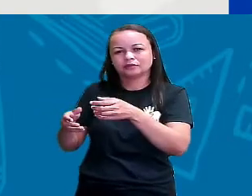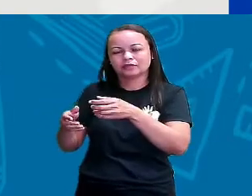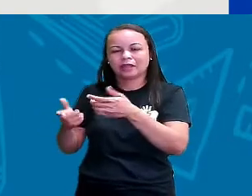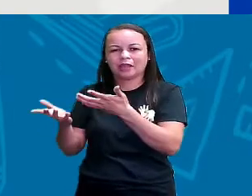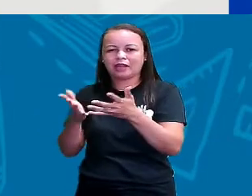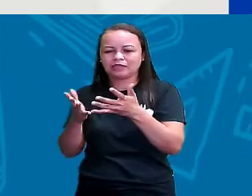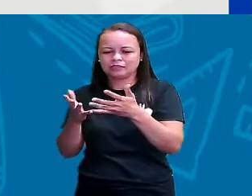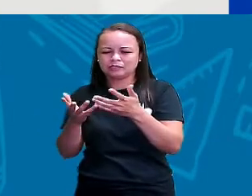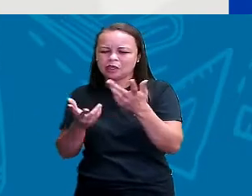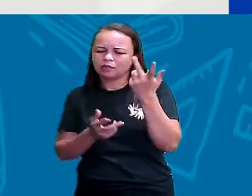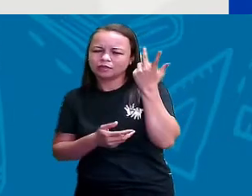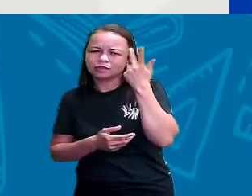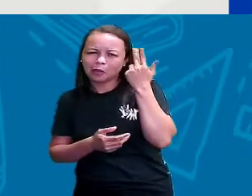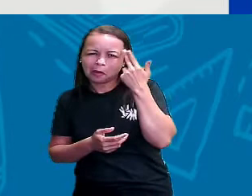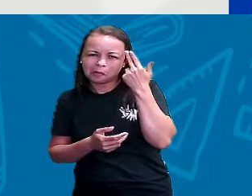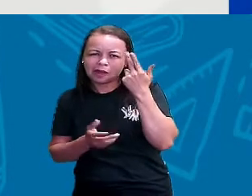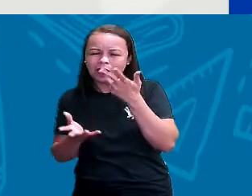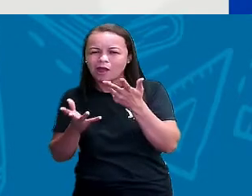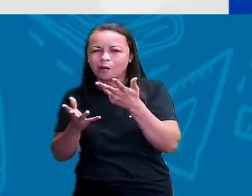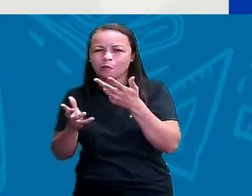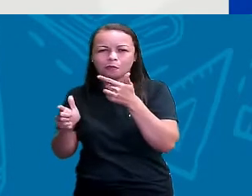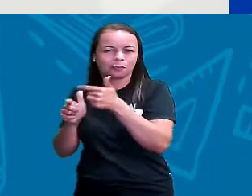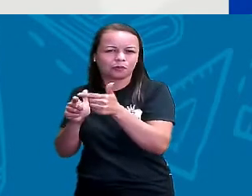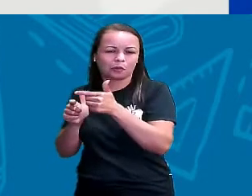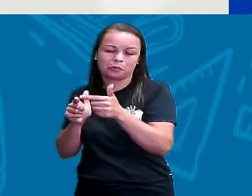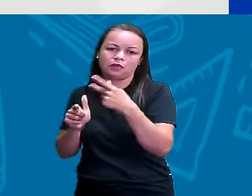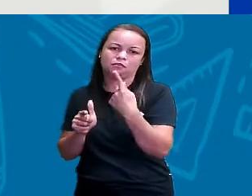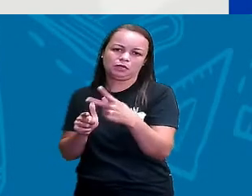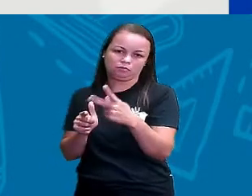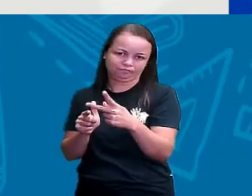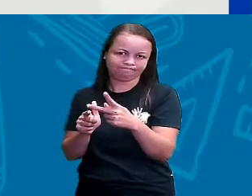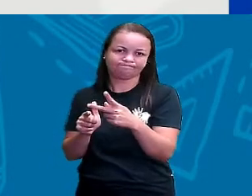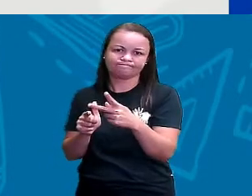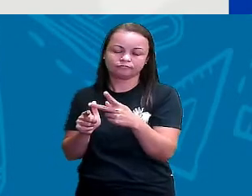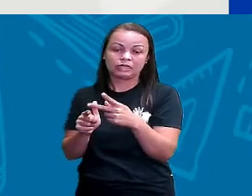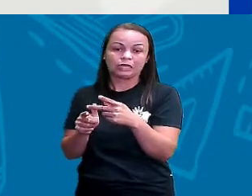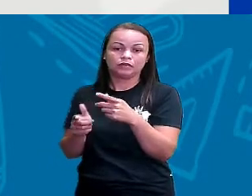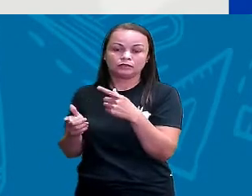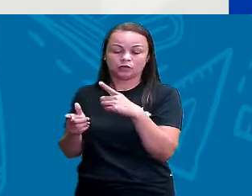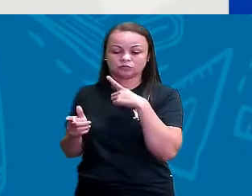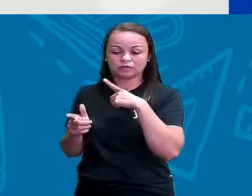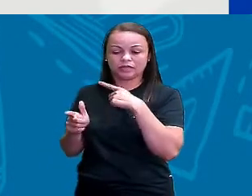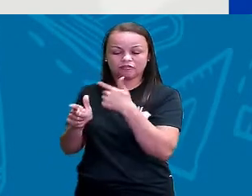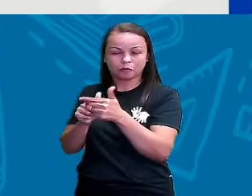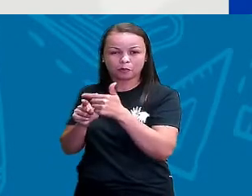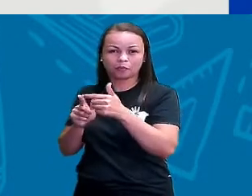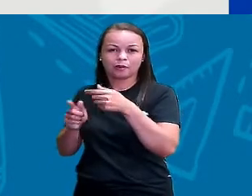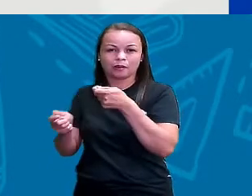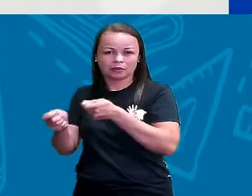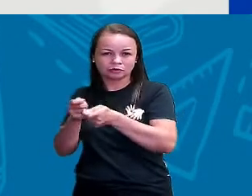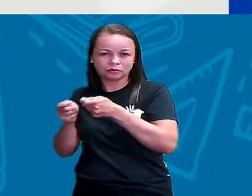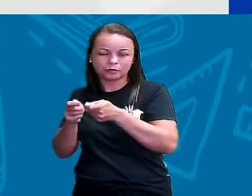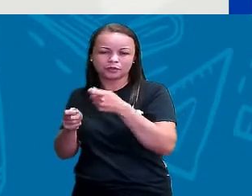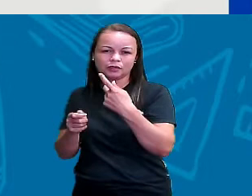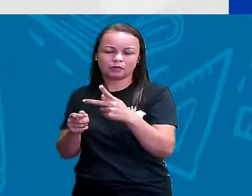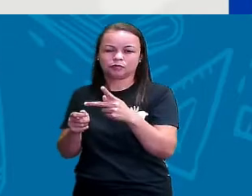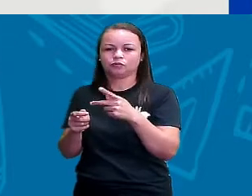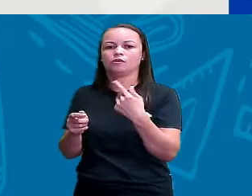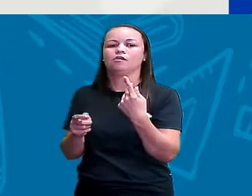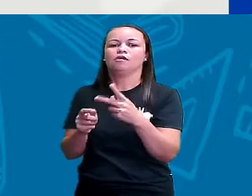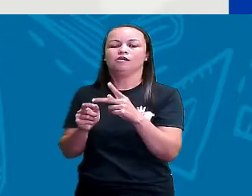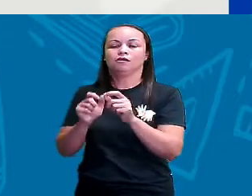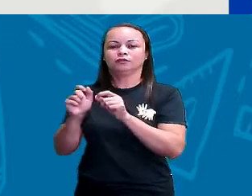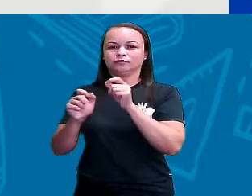condições normais alteradas. Houve uma alteração ali das suas condições normais. Essa